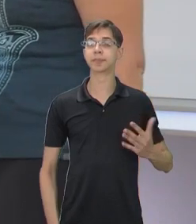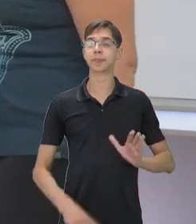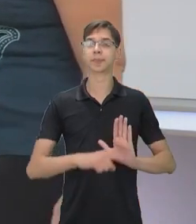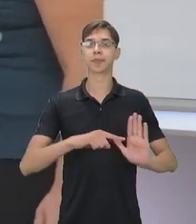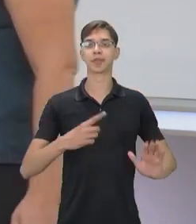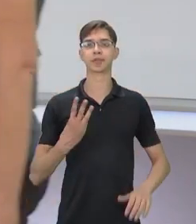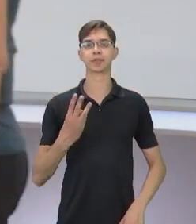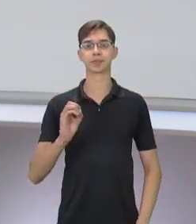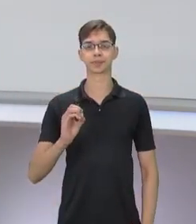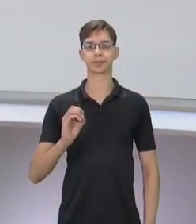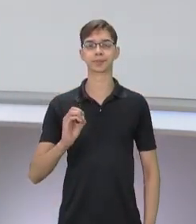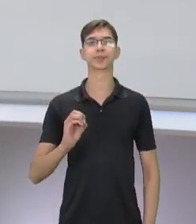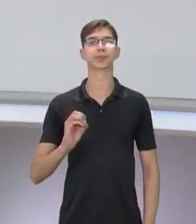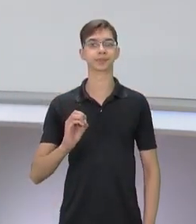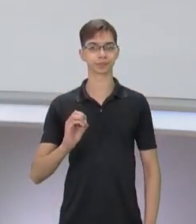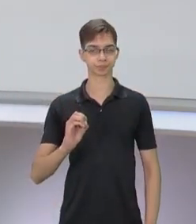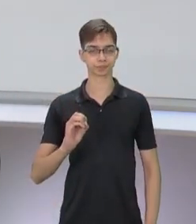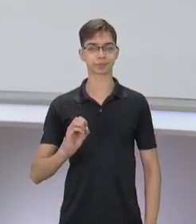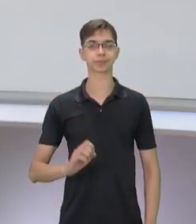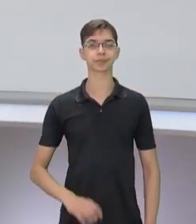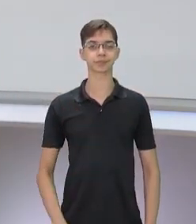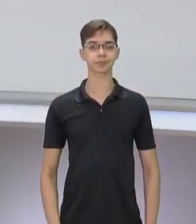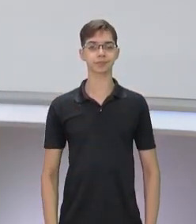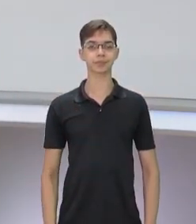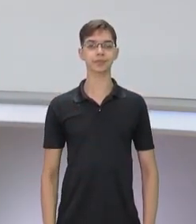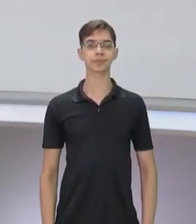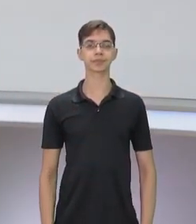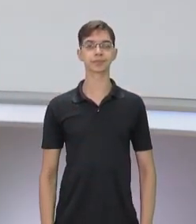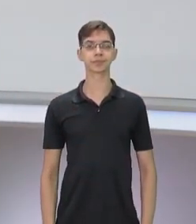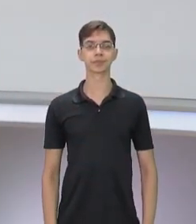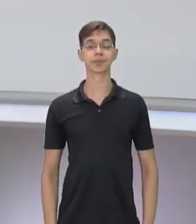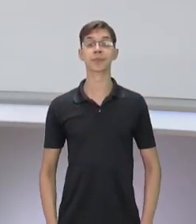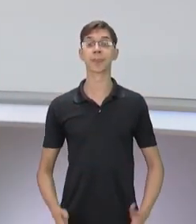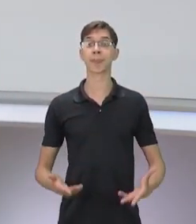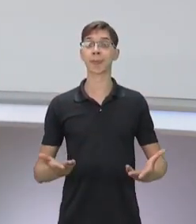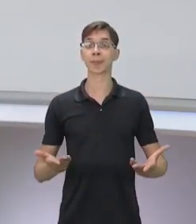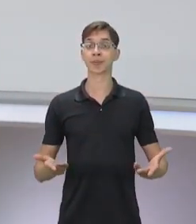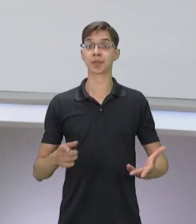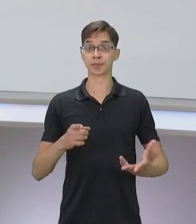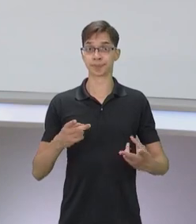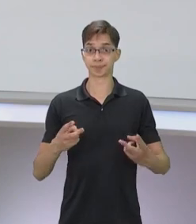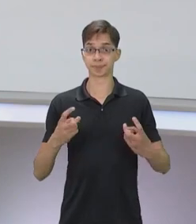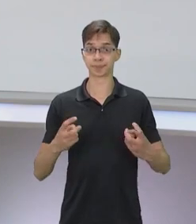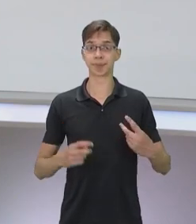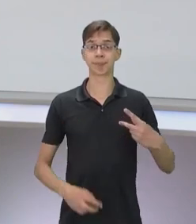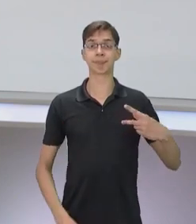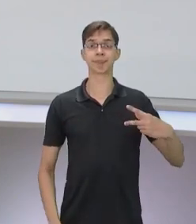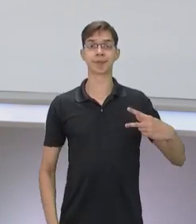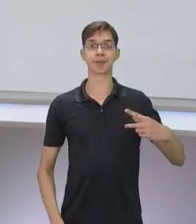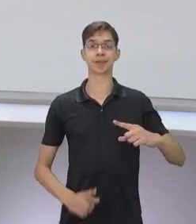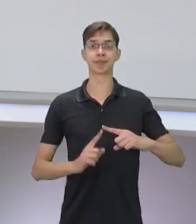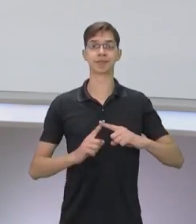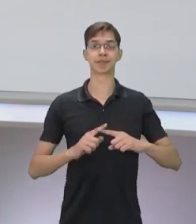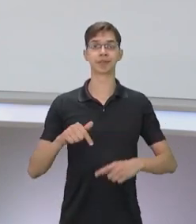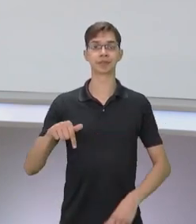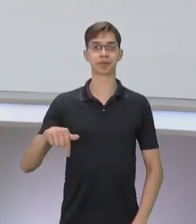30. Menos 30. Então, aonde está aqui, ó, se eu pegar P vezes Q,